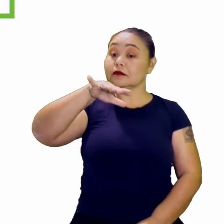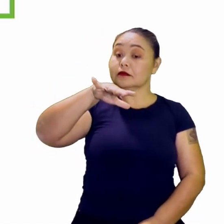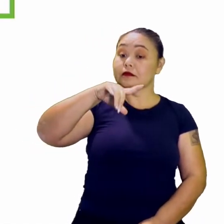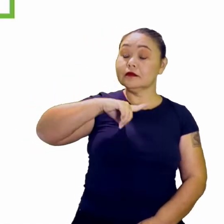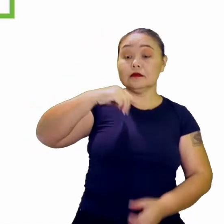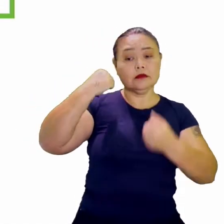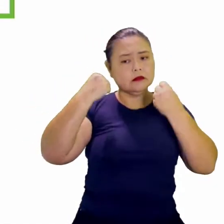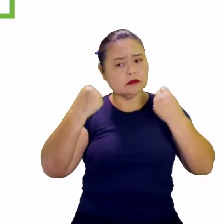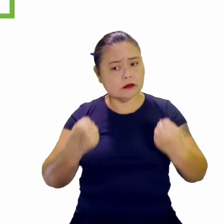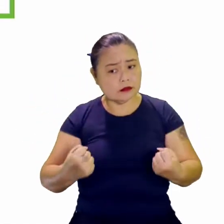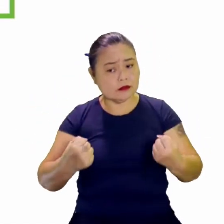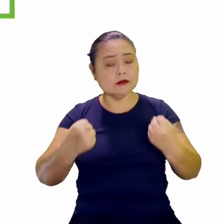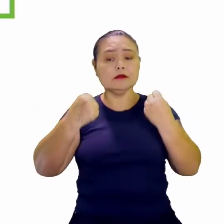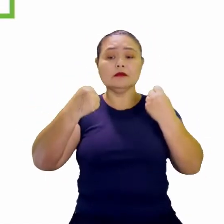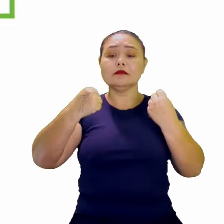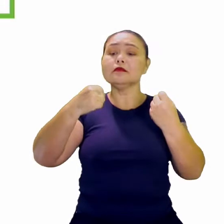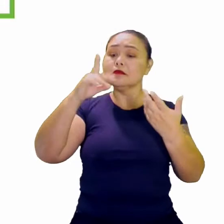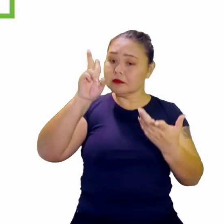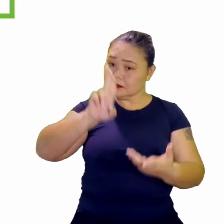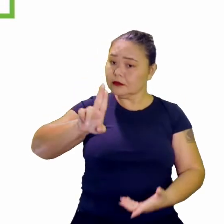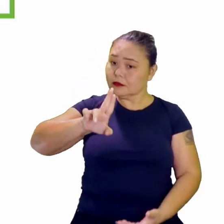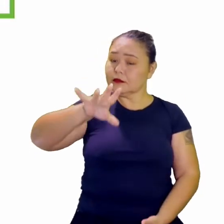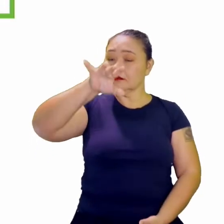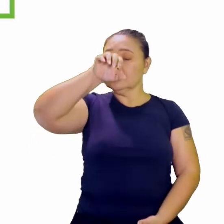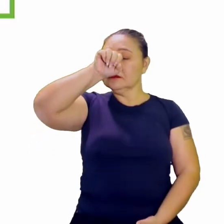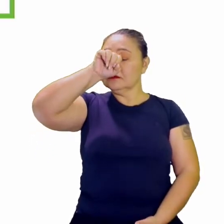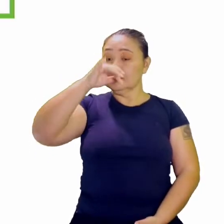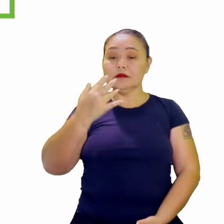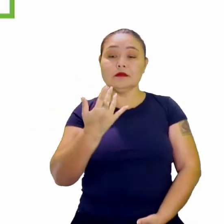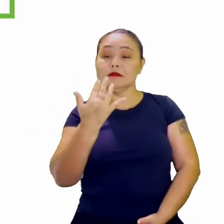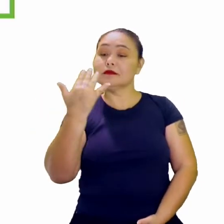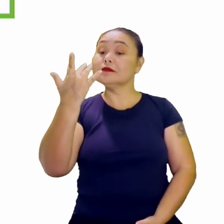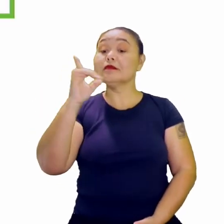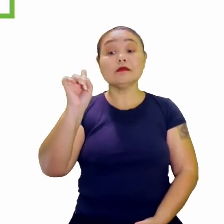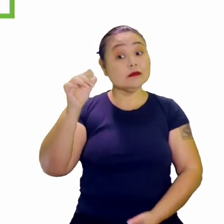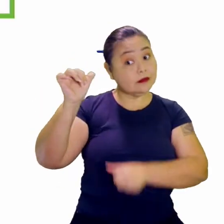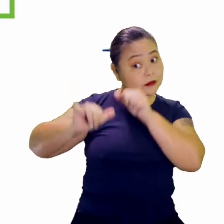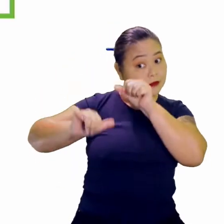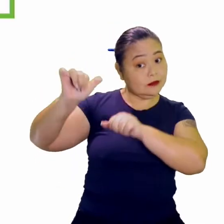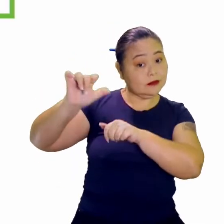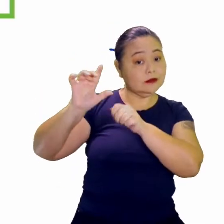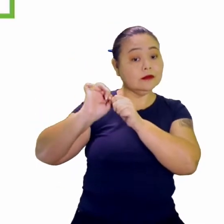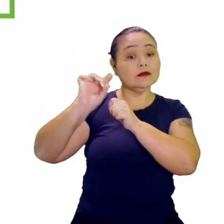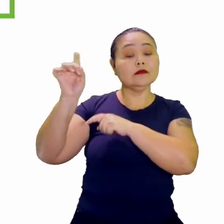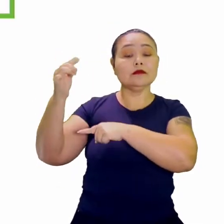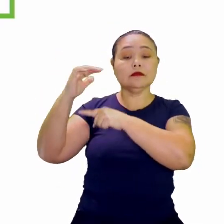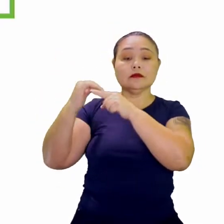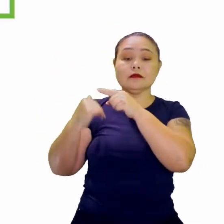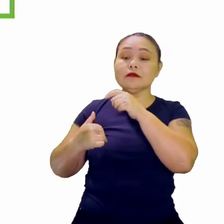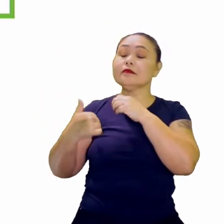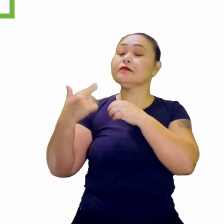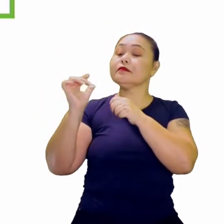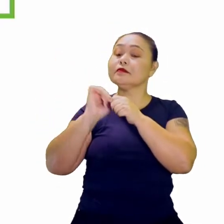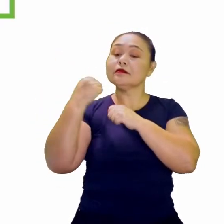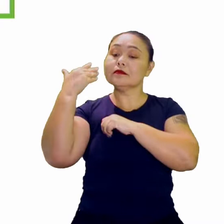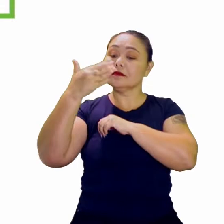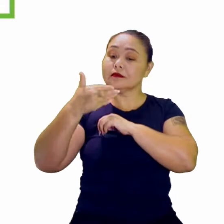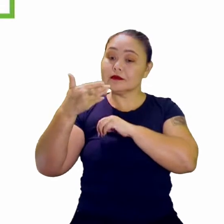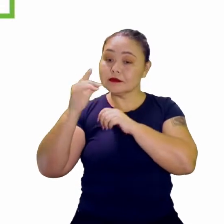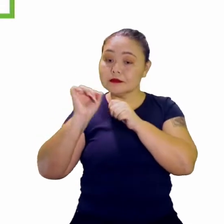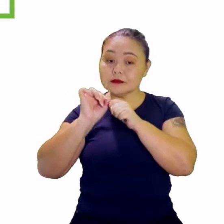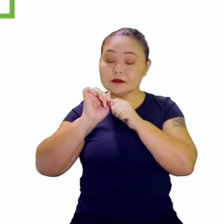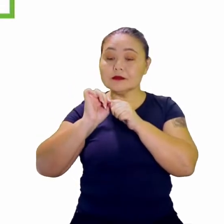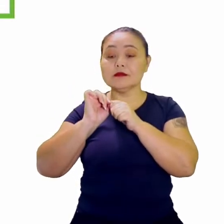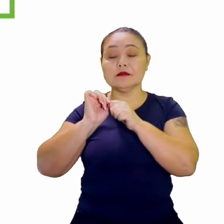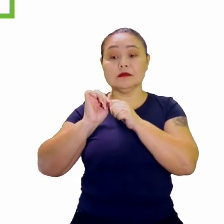No levantamento de peso, eu vou utilizar o aeróbio? Vá analisando. E aqui diz o glicolítico, significa o quê? Que